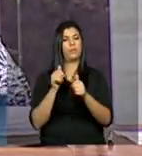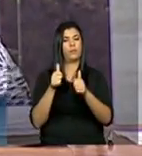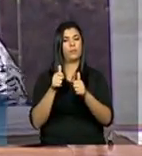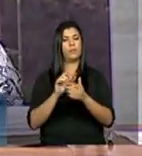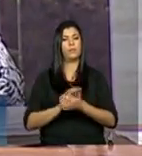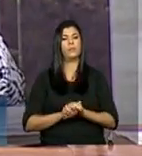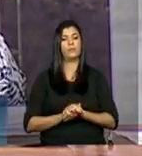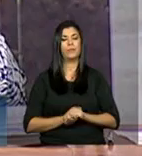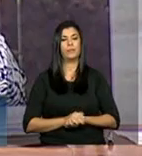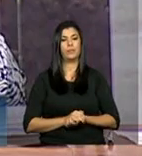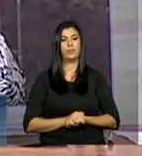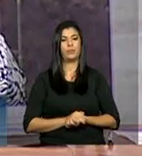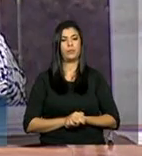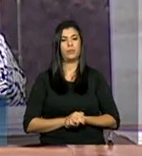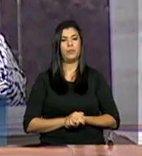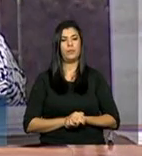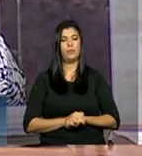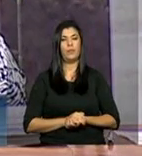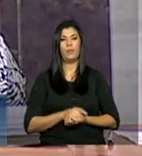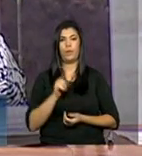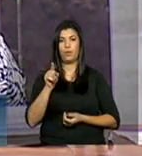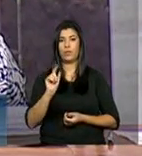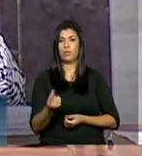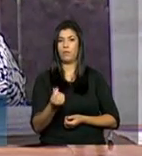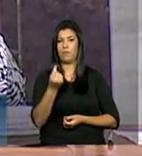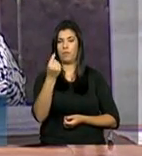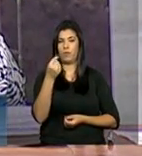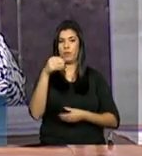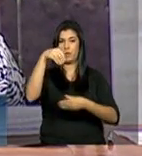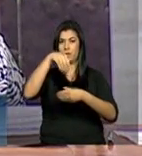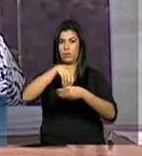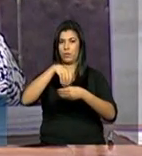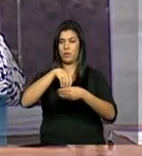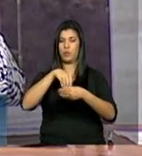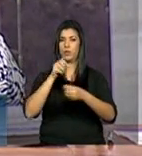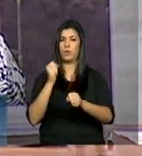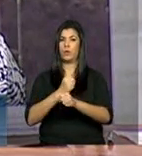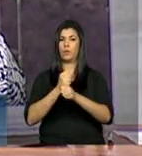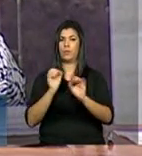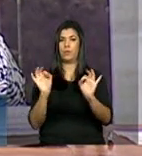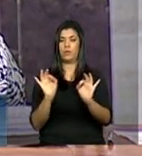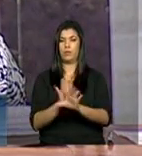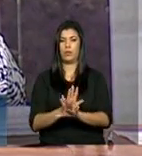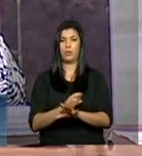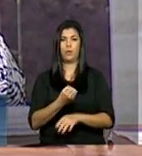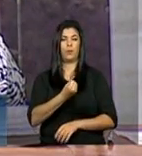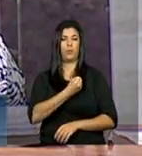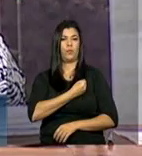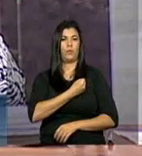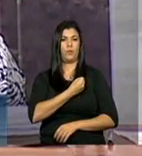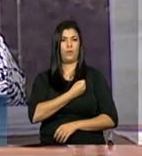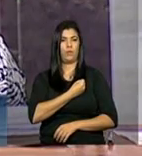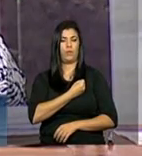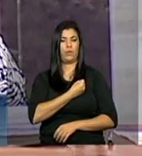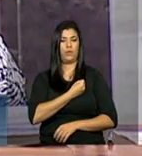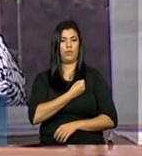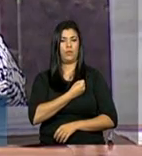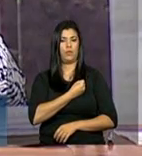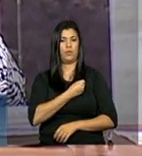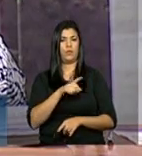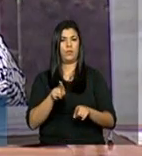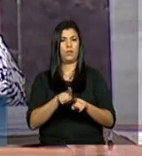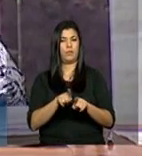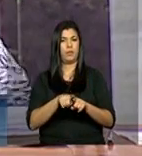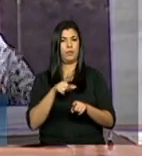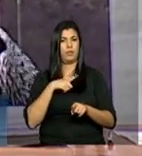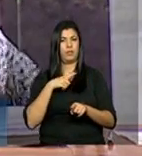vendo. Ah, desculpe. Está considerado nas obras concluídas, no numerador e no